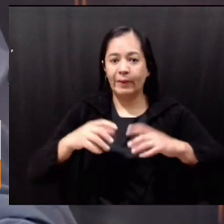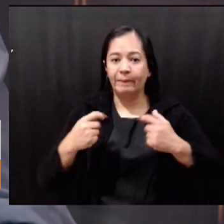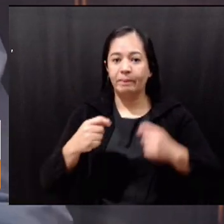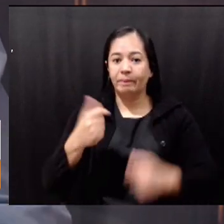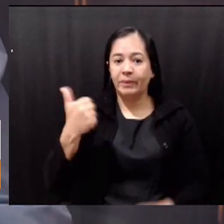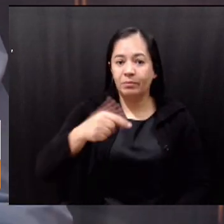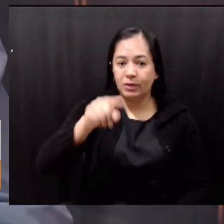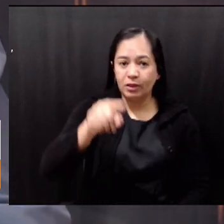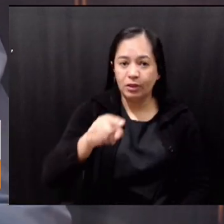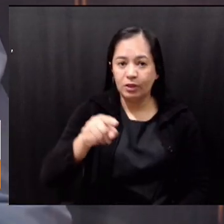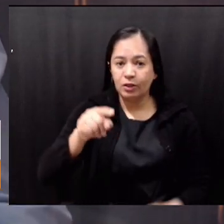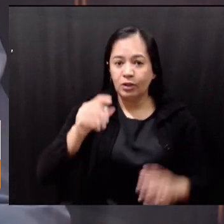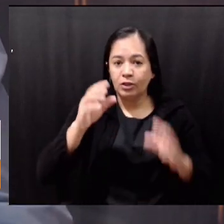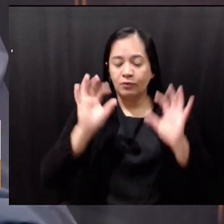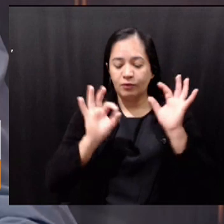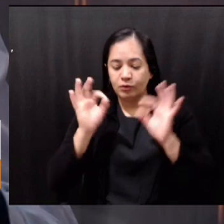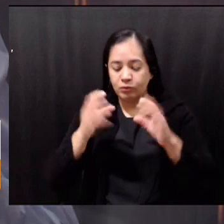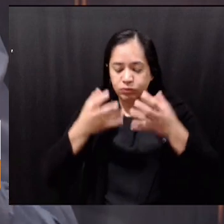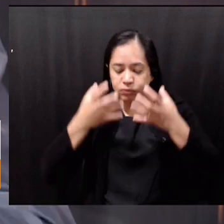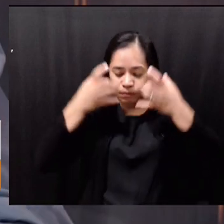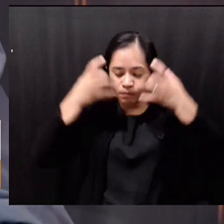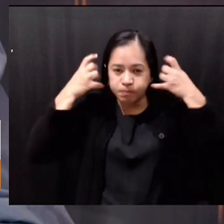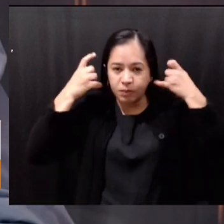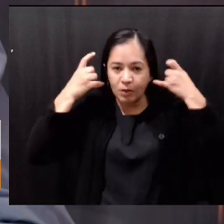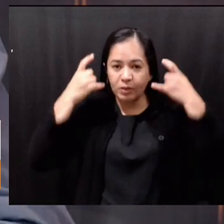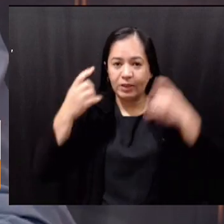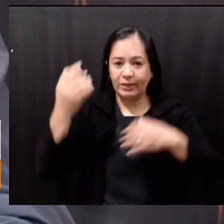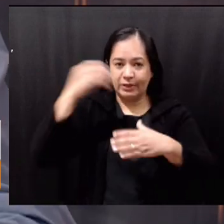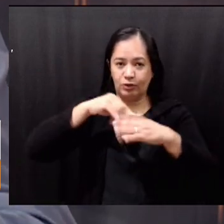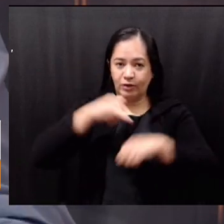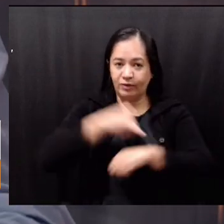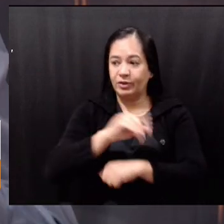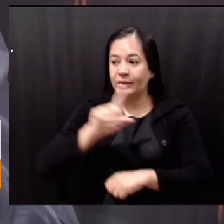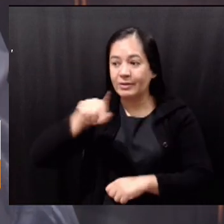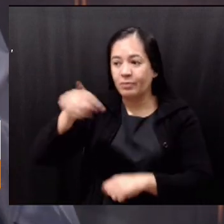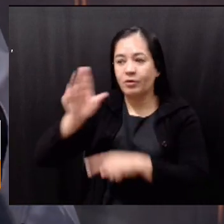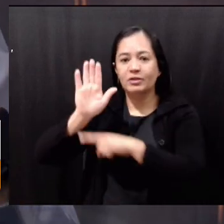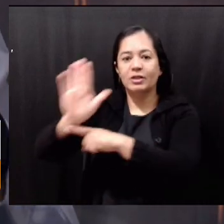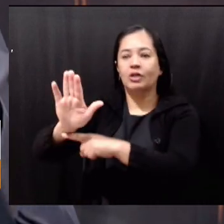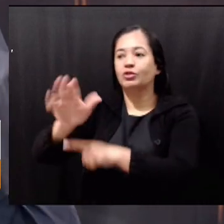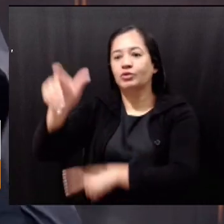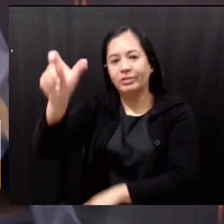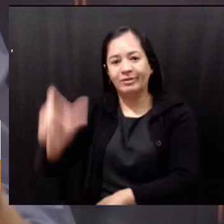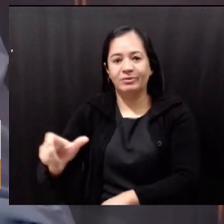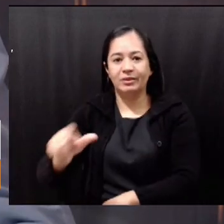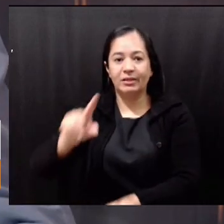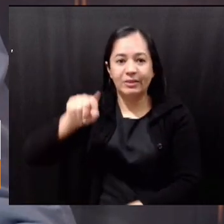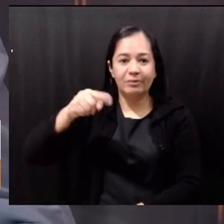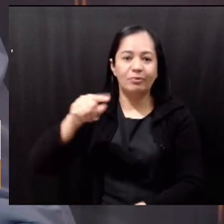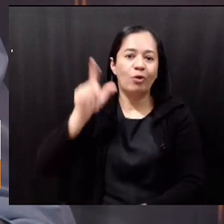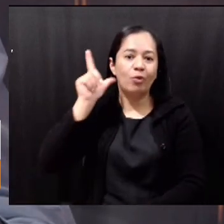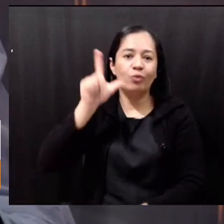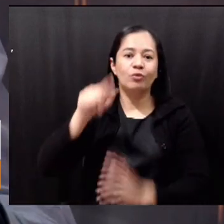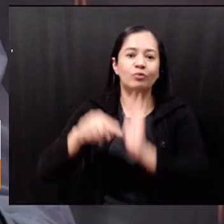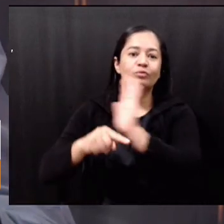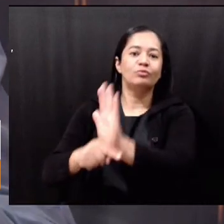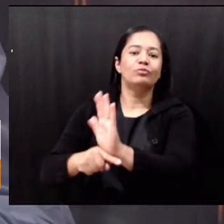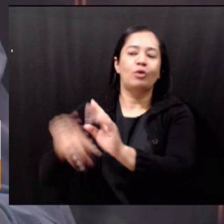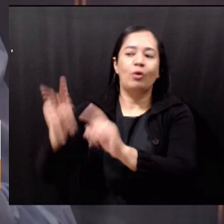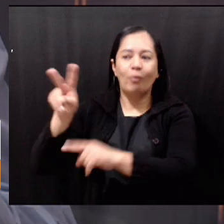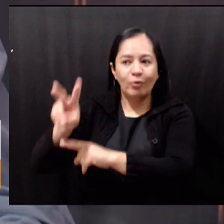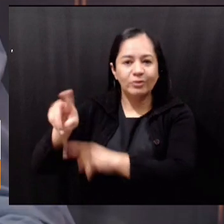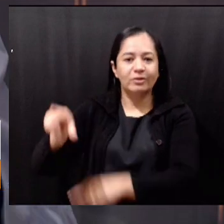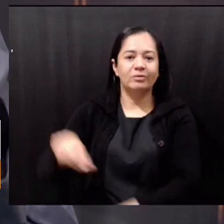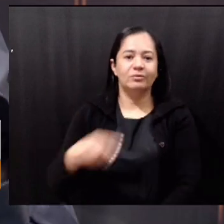precisa, primeiro de tudo, cuidar de nós mesmos, para depois conseguir cuidar do outro, né. Então como que nós